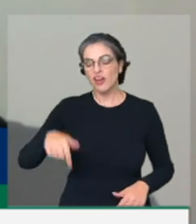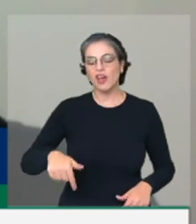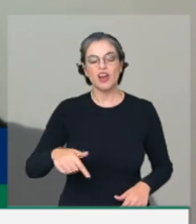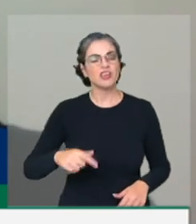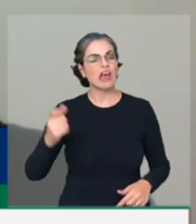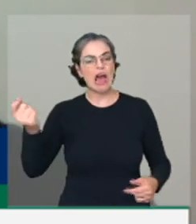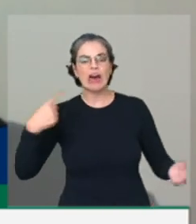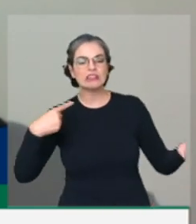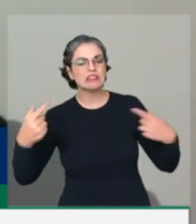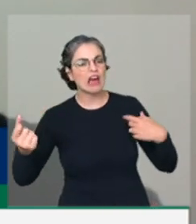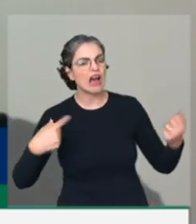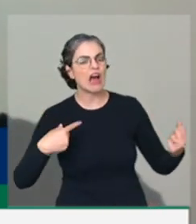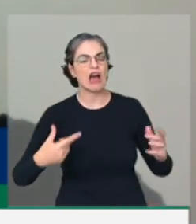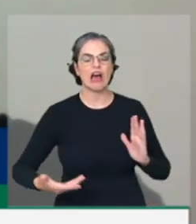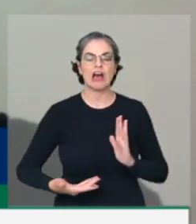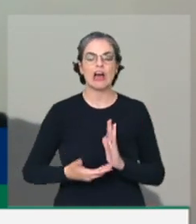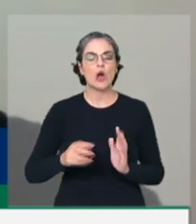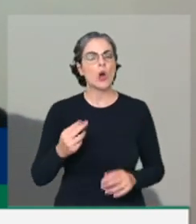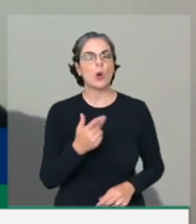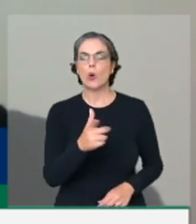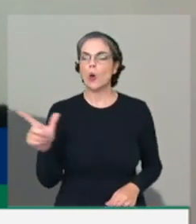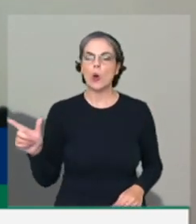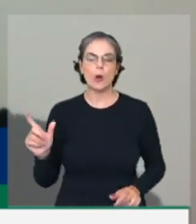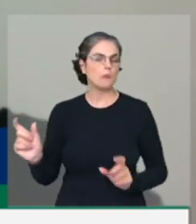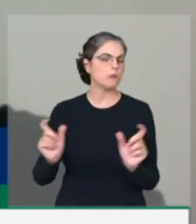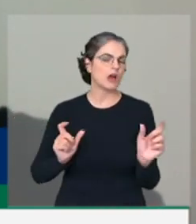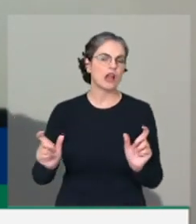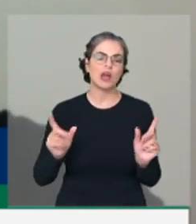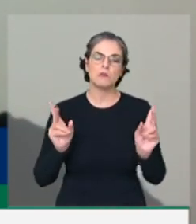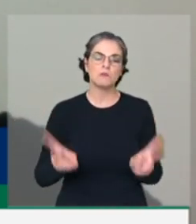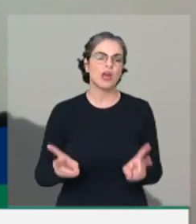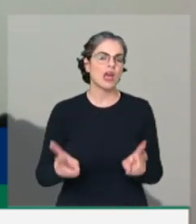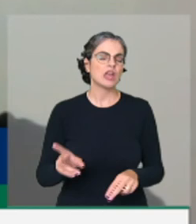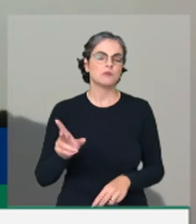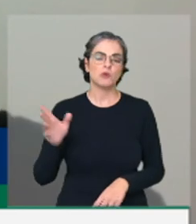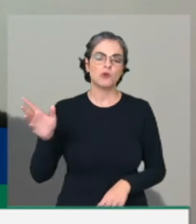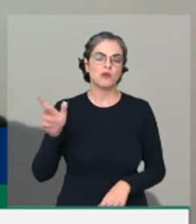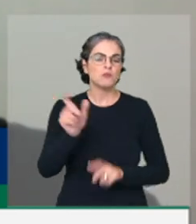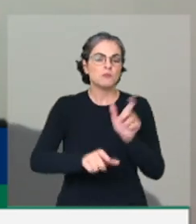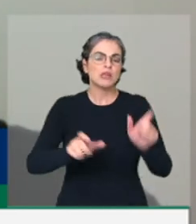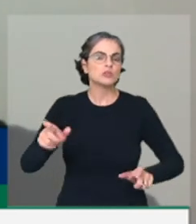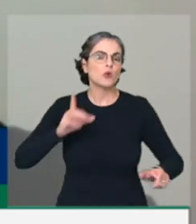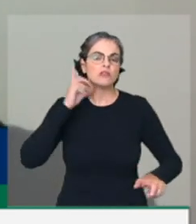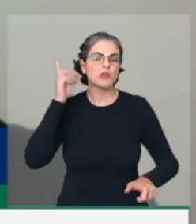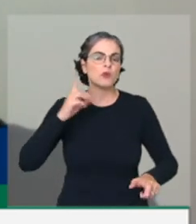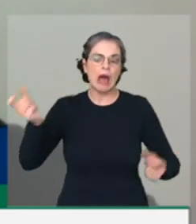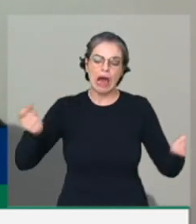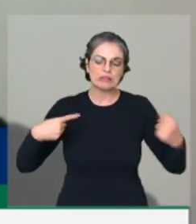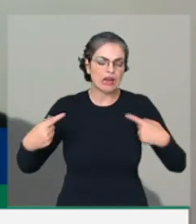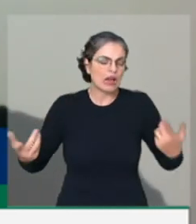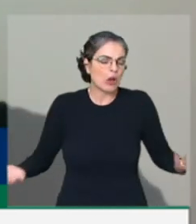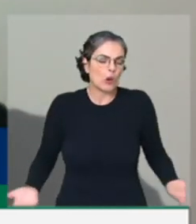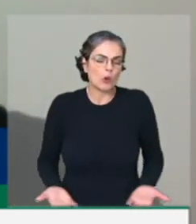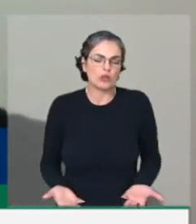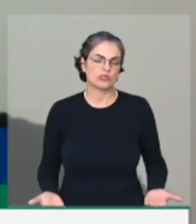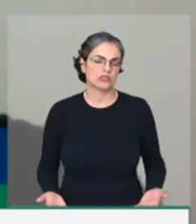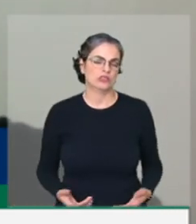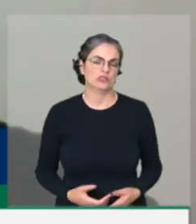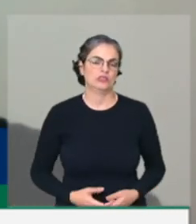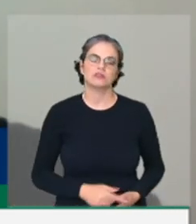do plano, adjetivado de várias formas pelos mesmos deputados que continuaram a me atacar hoje. Então, eu